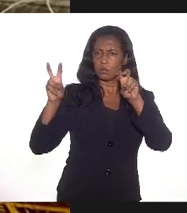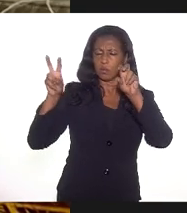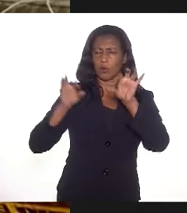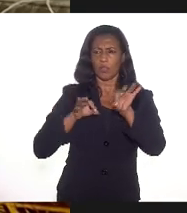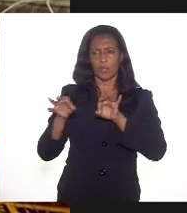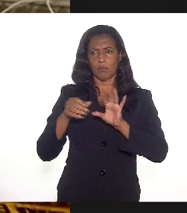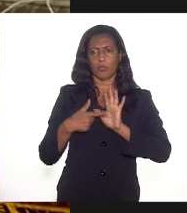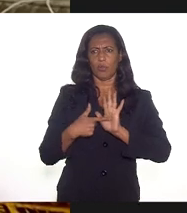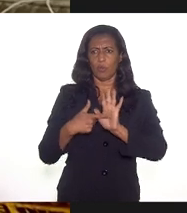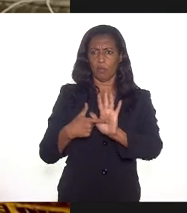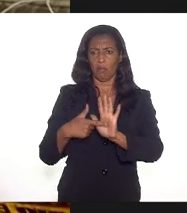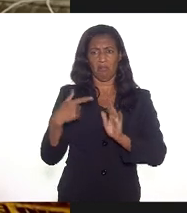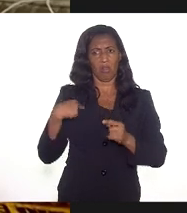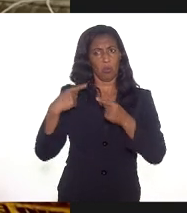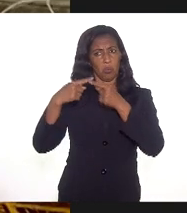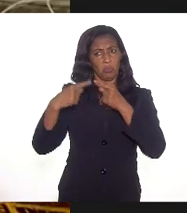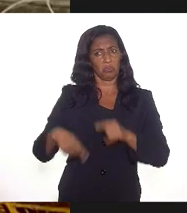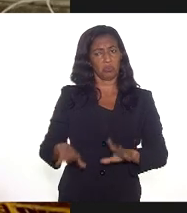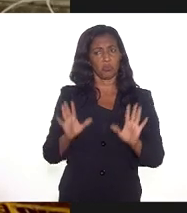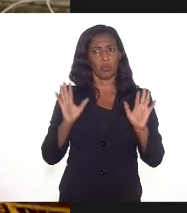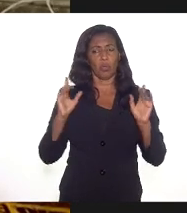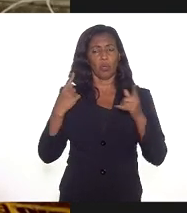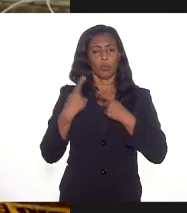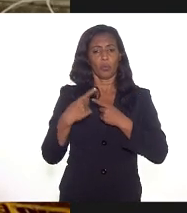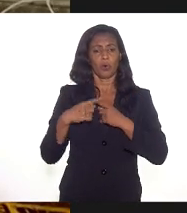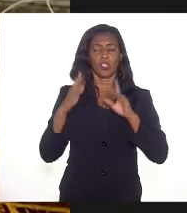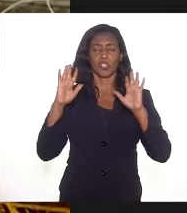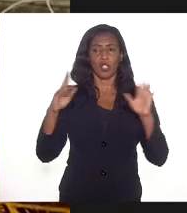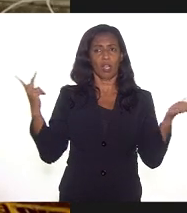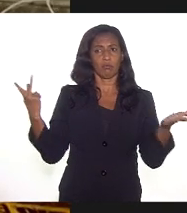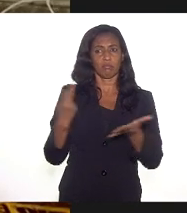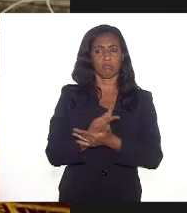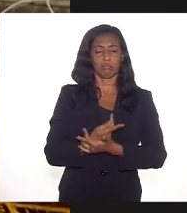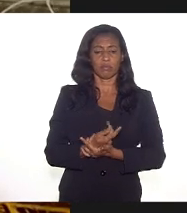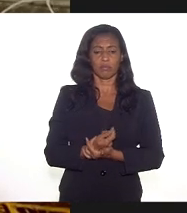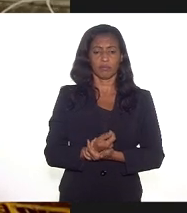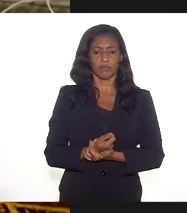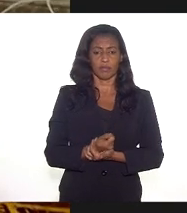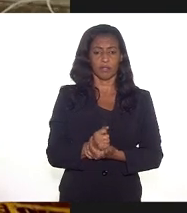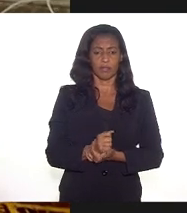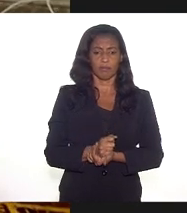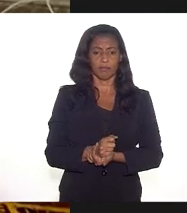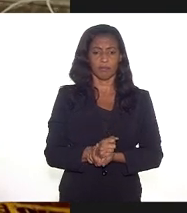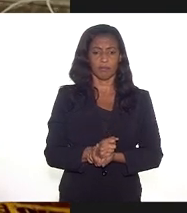eu apresentei. Então, eu discordo, porque isso já foi uma tarefa,